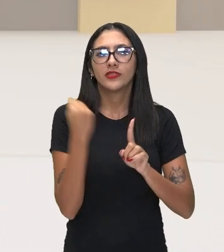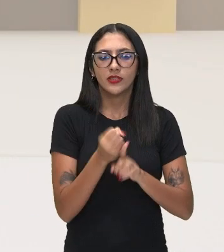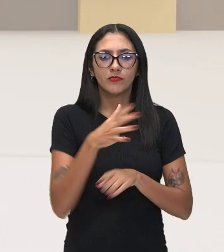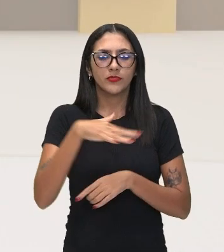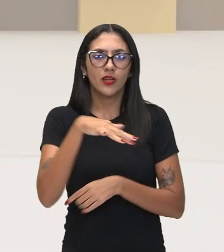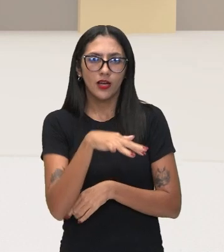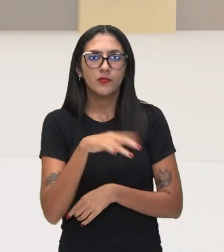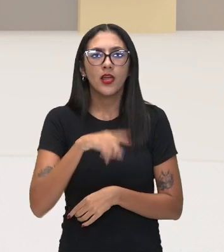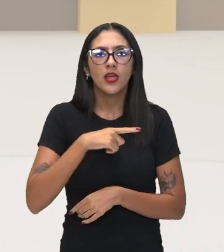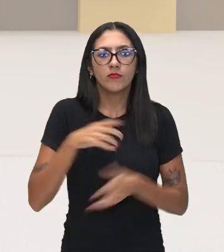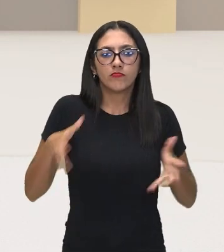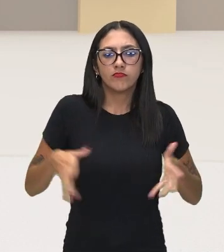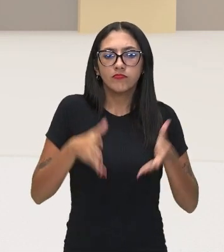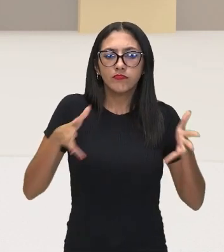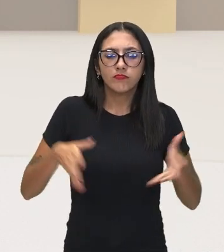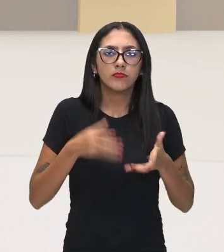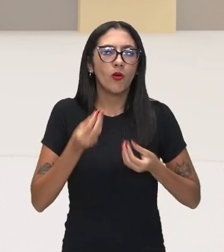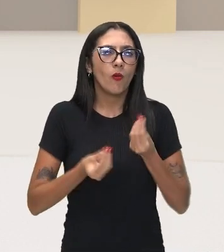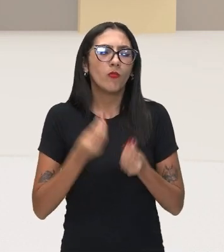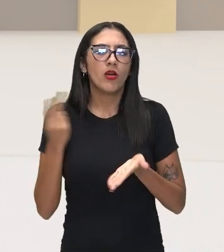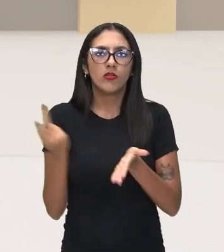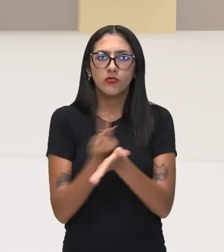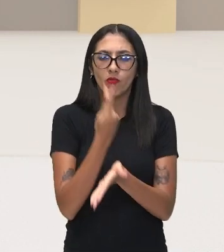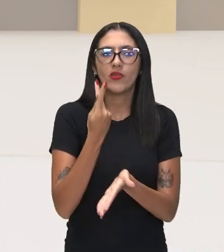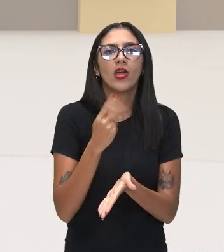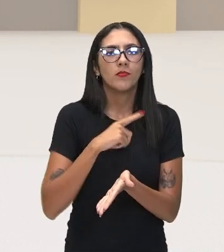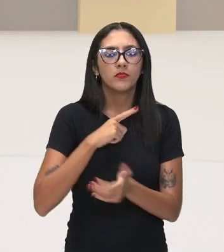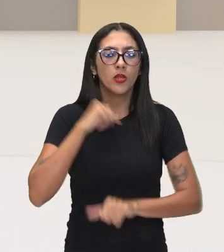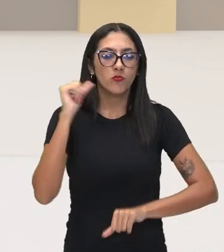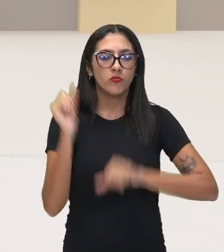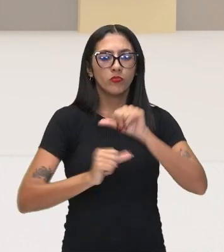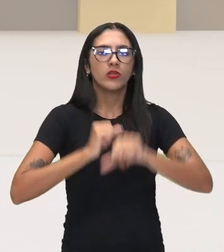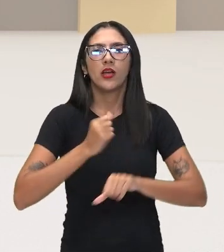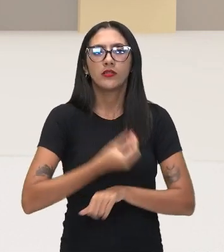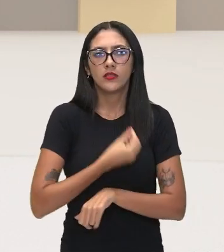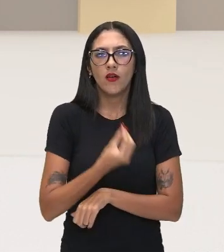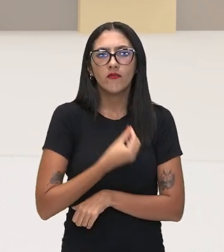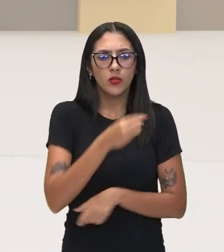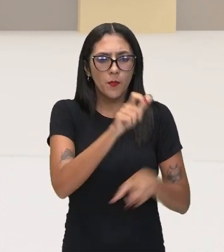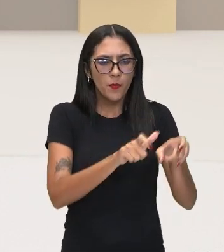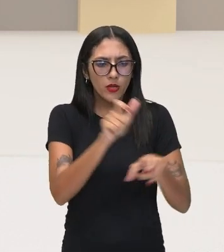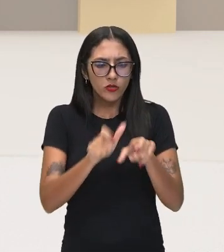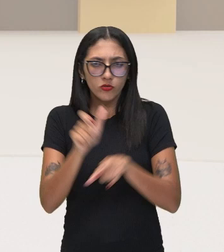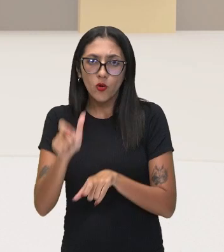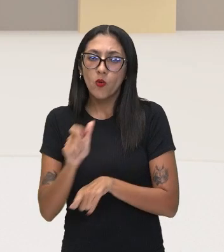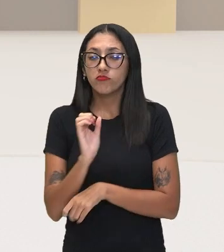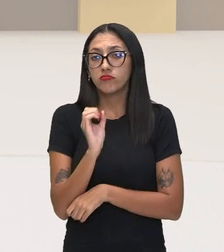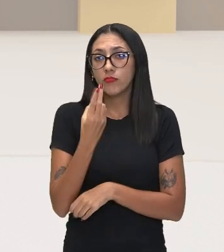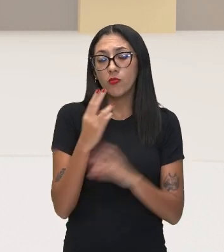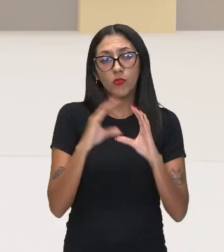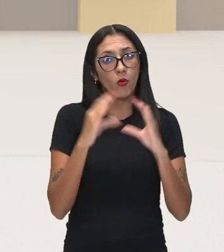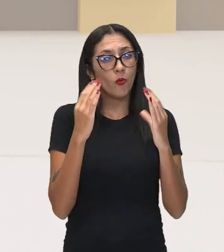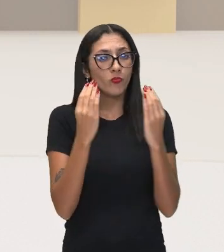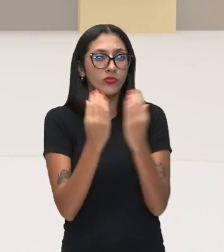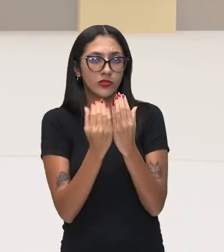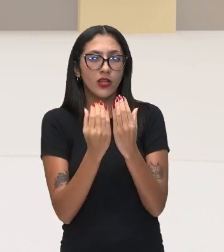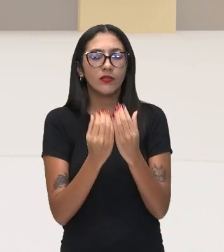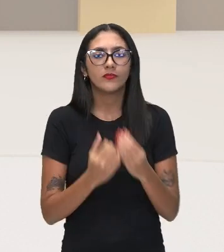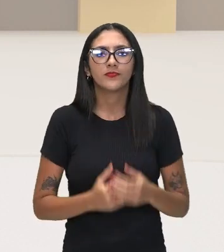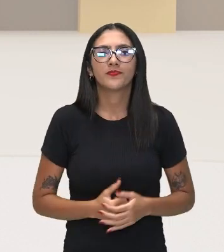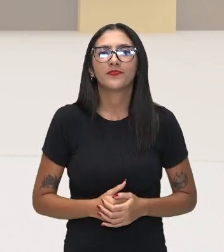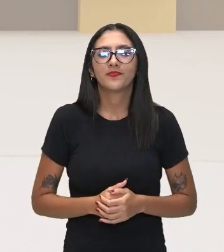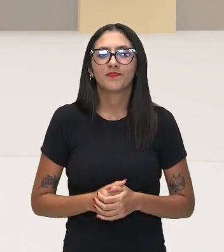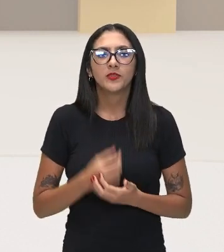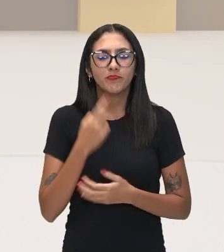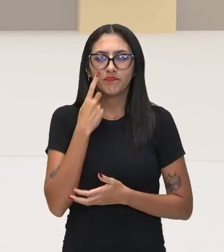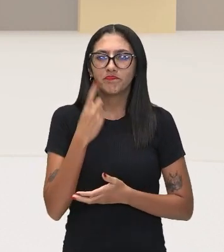ajuda a promover soluções que geram mudanças na realidade de pessoas e ou comunidades vulneráveis. Olha só que